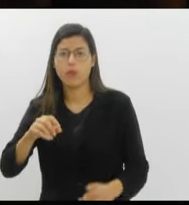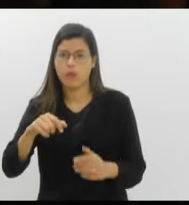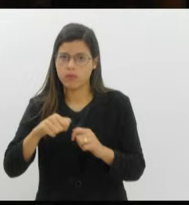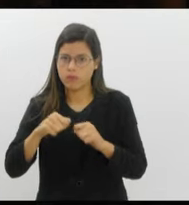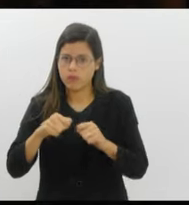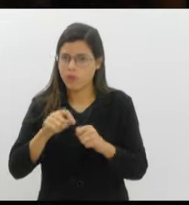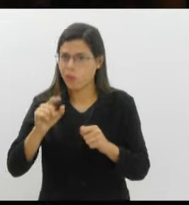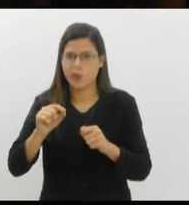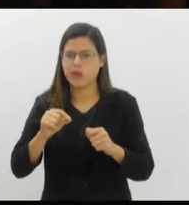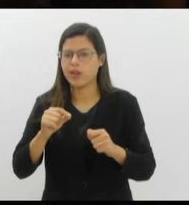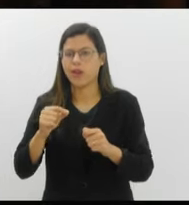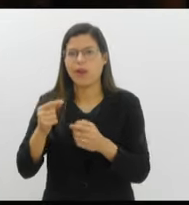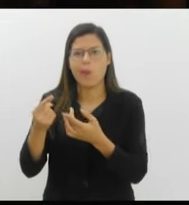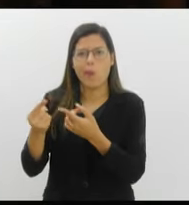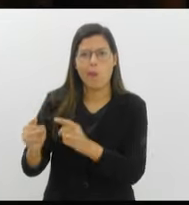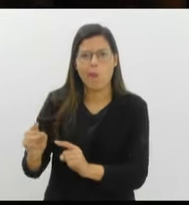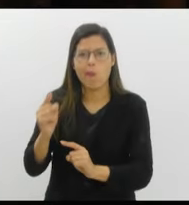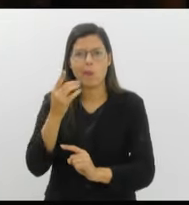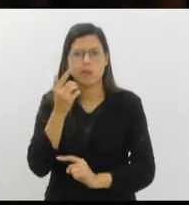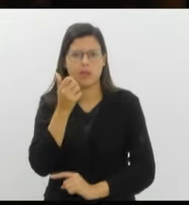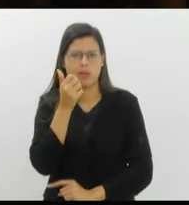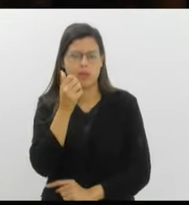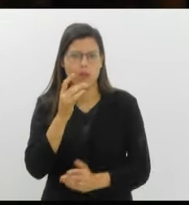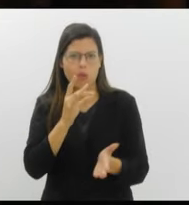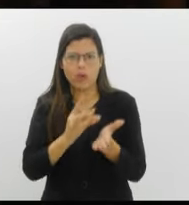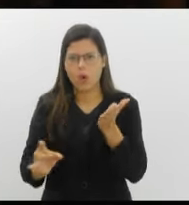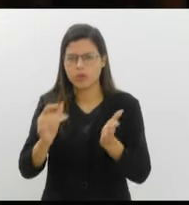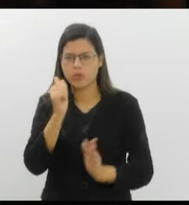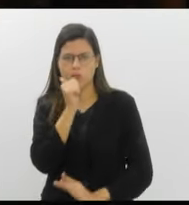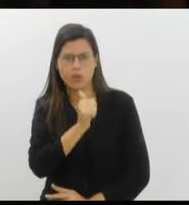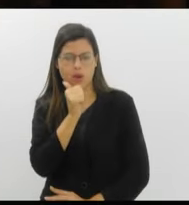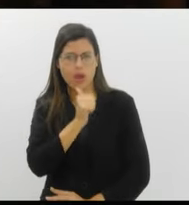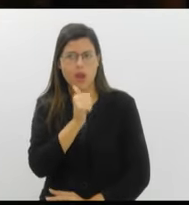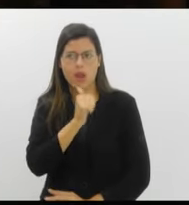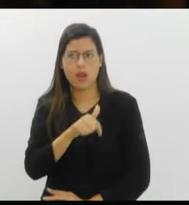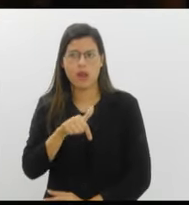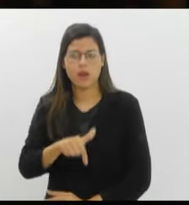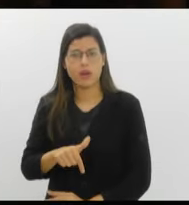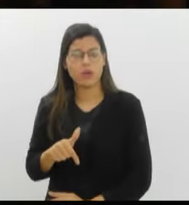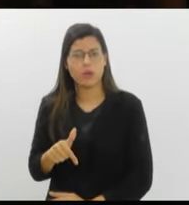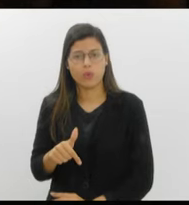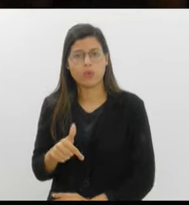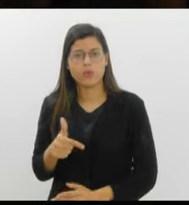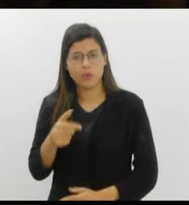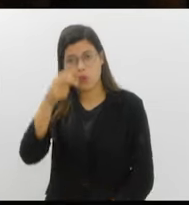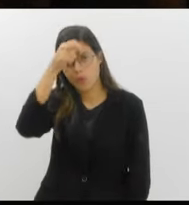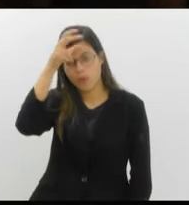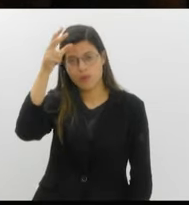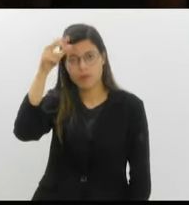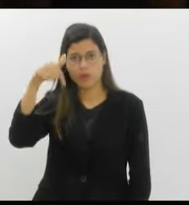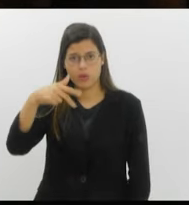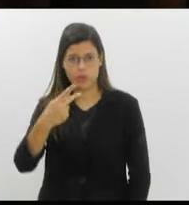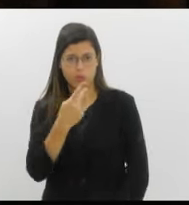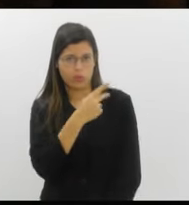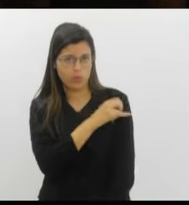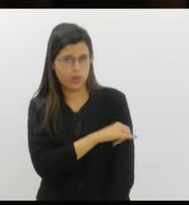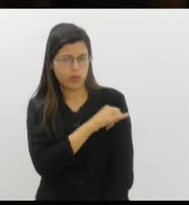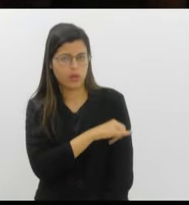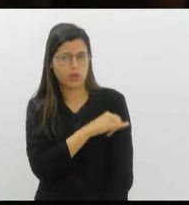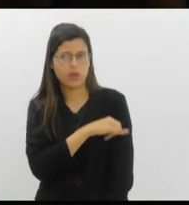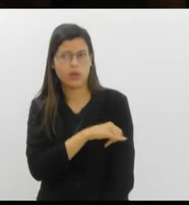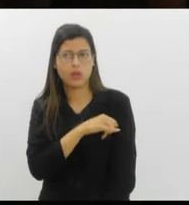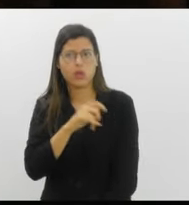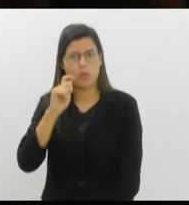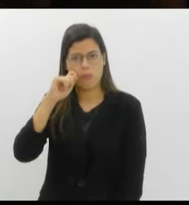do prefeito, enfim, uma guerra contra as mulheres. Ele, impressionante que o prefeito do Rio de Janeiro, Eduardo Paes, está sempre do